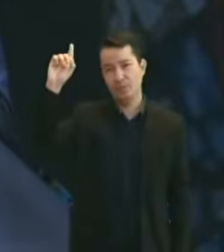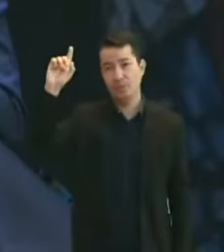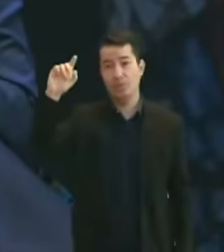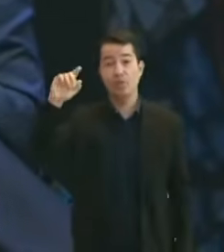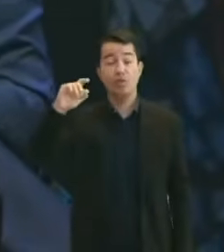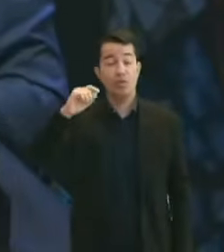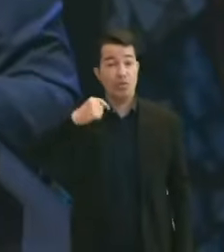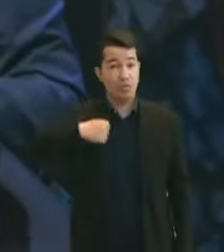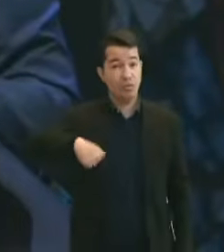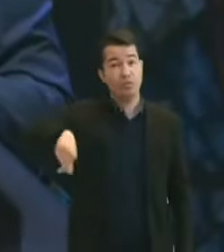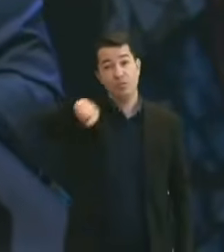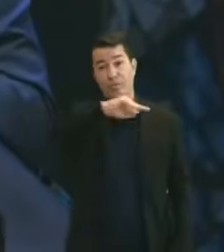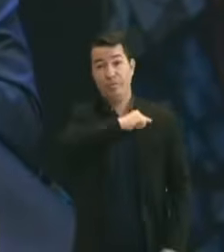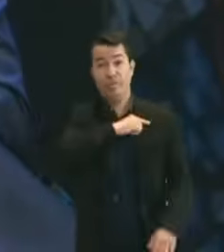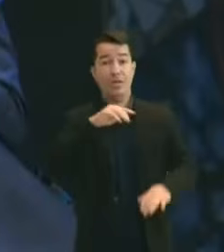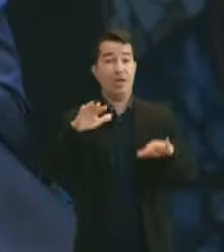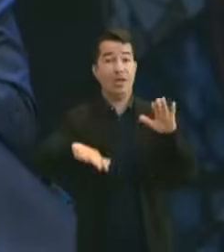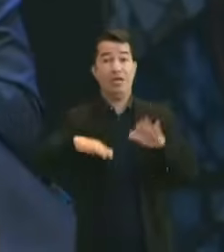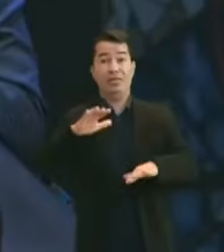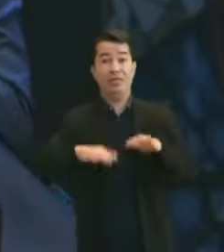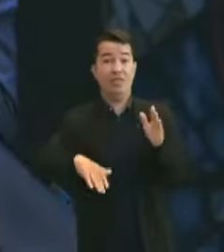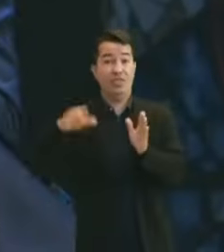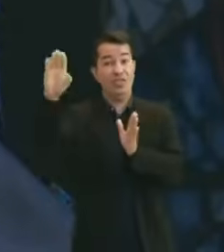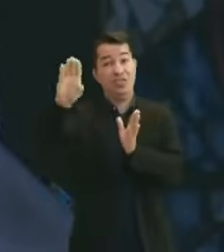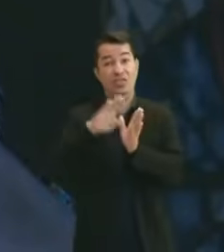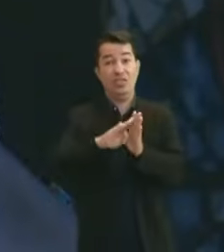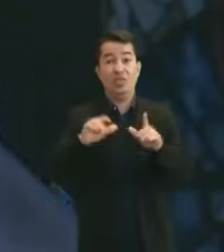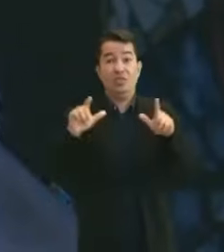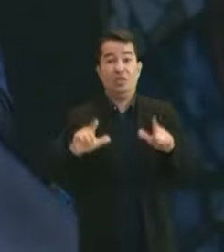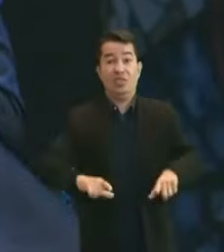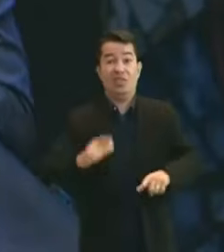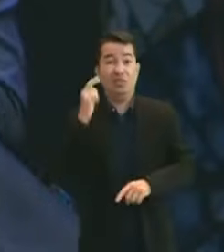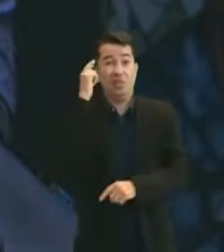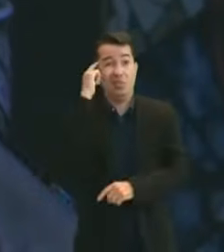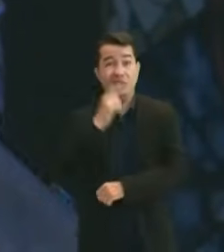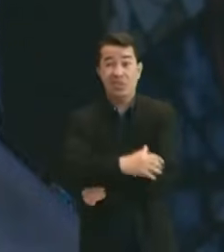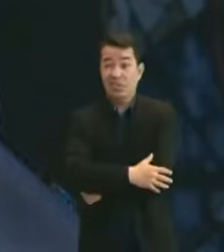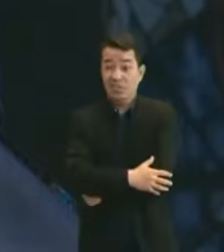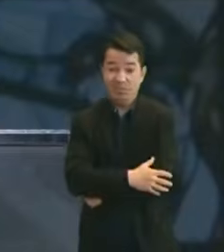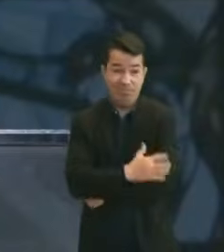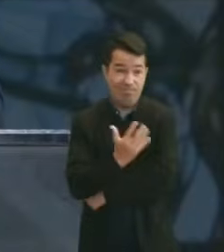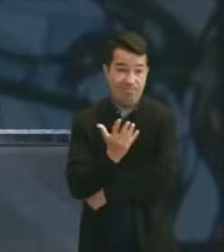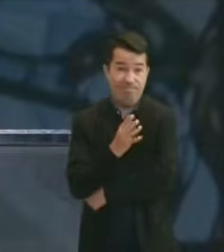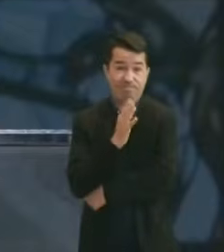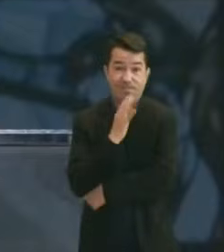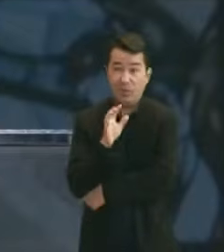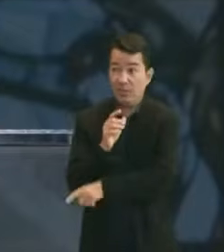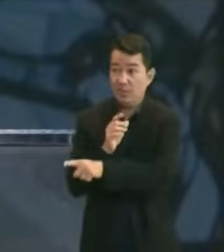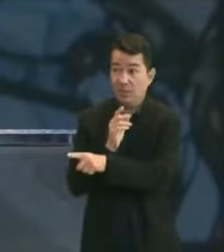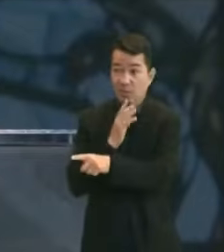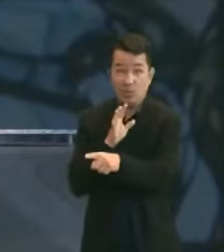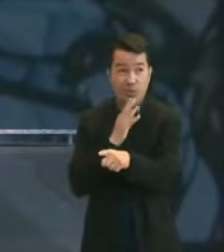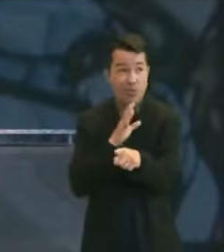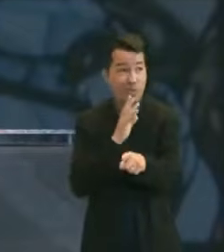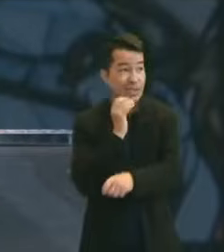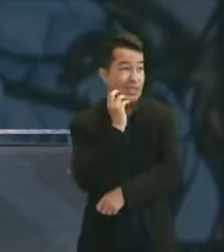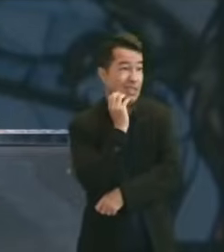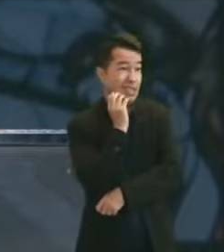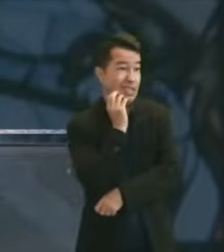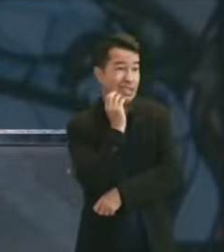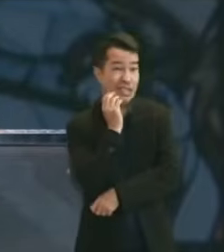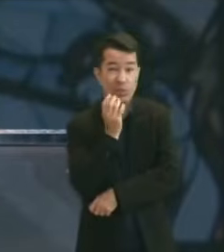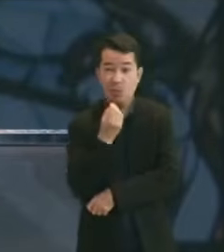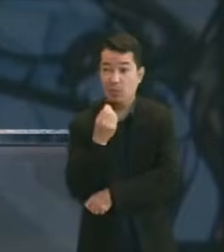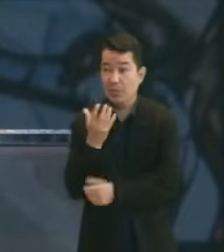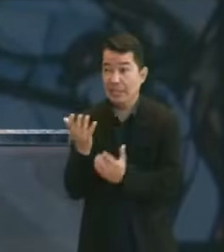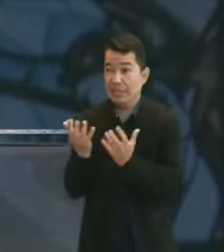de nos sentirmos um peixe fora de água em algum lugar. Algum lugar que você estava chegando novo e você não conhecia ninguém. E aquele desconforto de você não saber